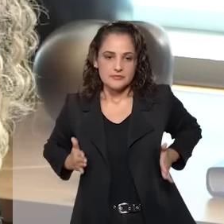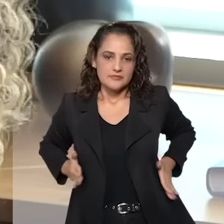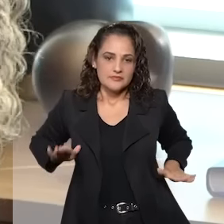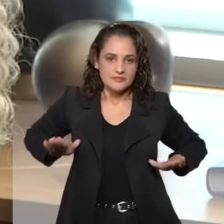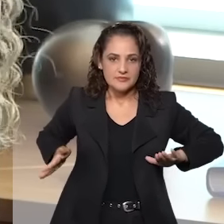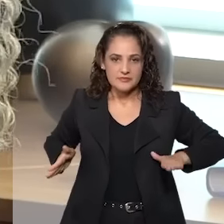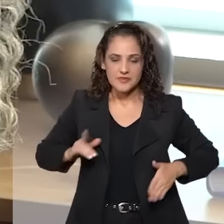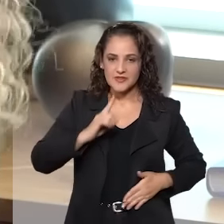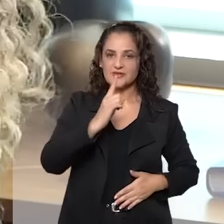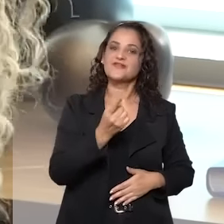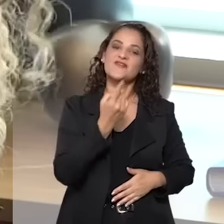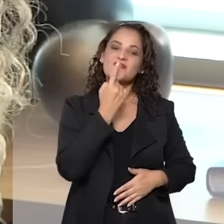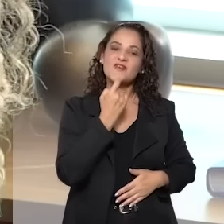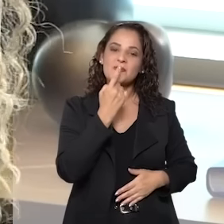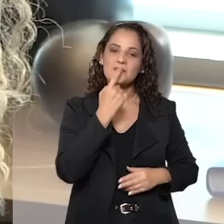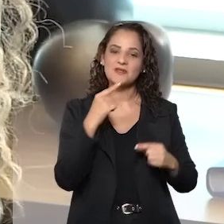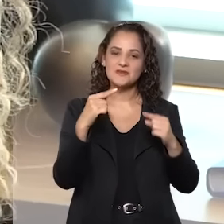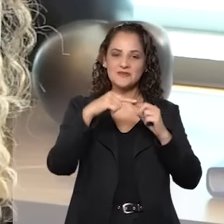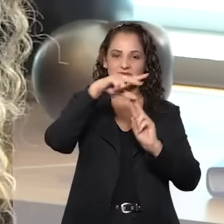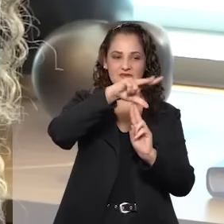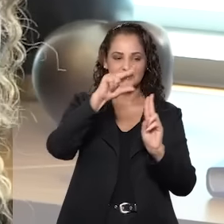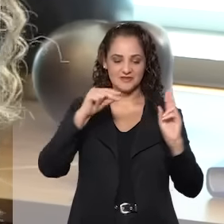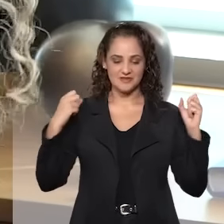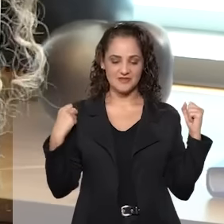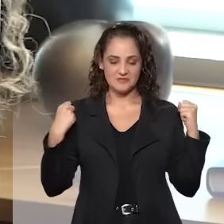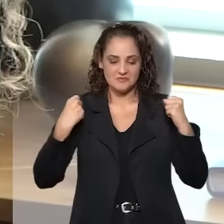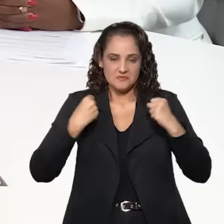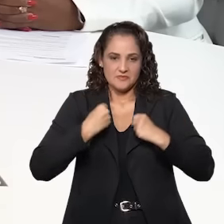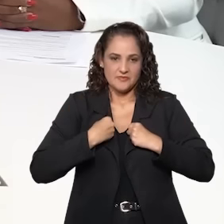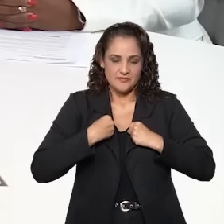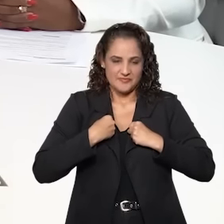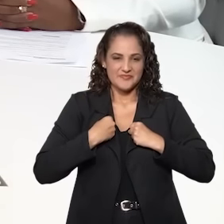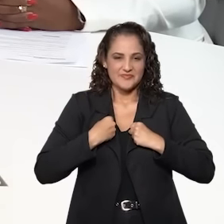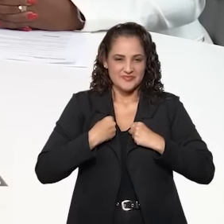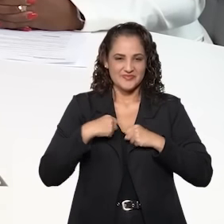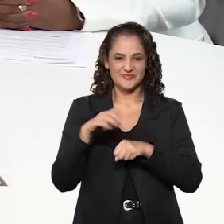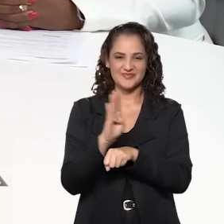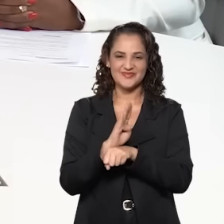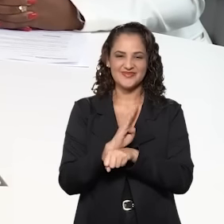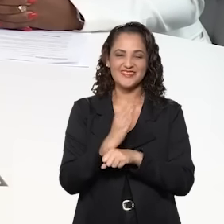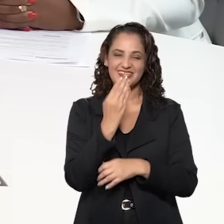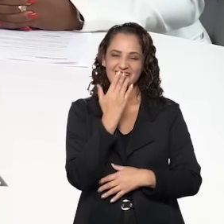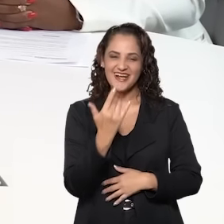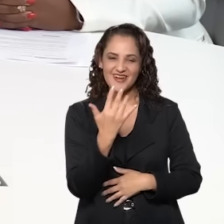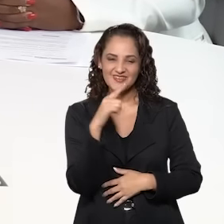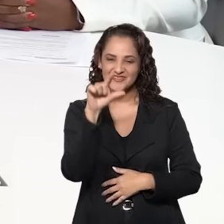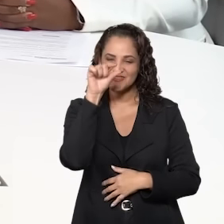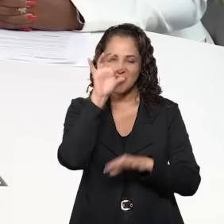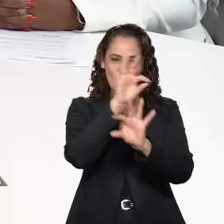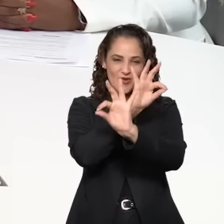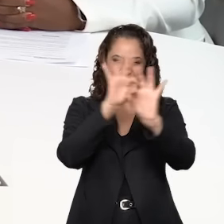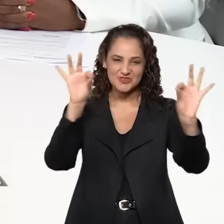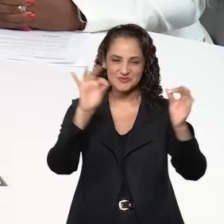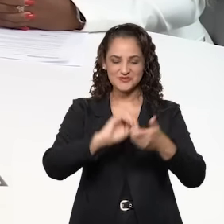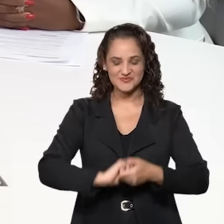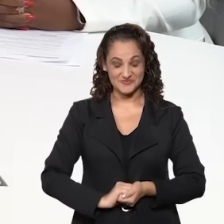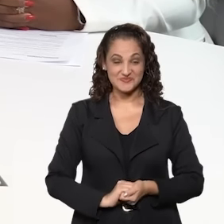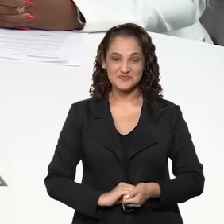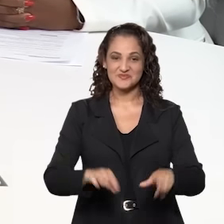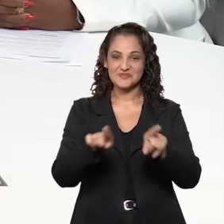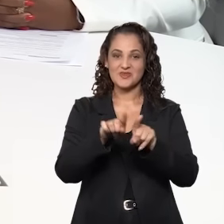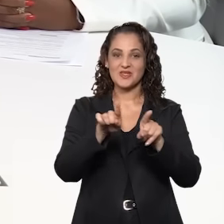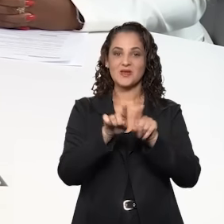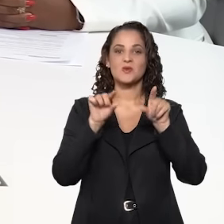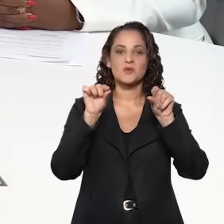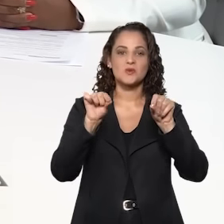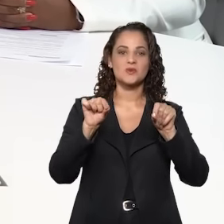off White e bastante feliz de est aqui com vocês hoje ótima escolha de cor a gente também tá